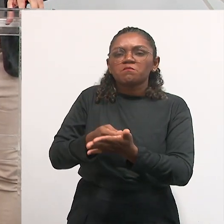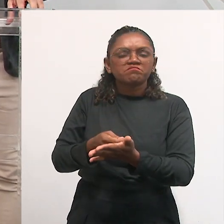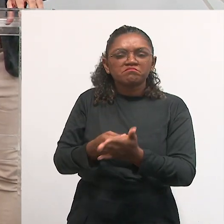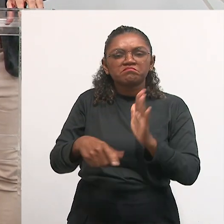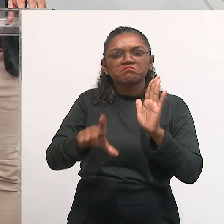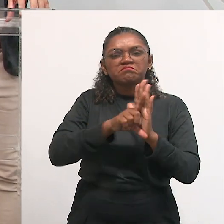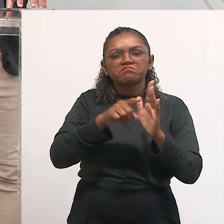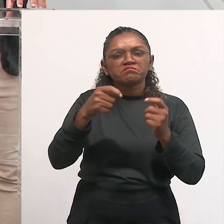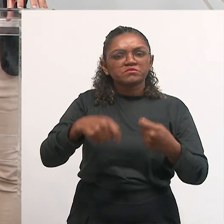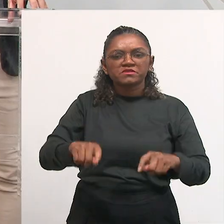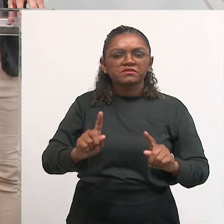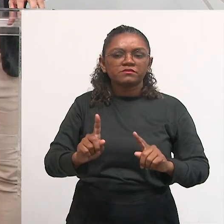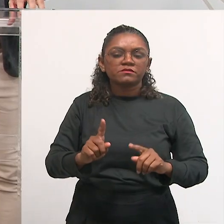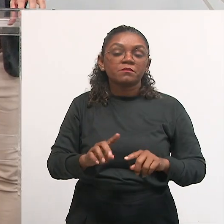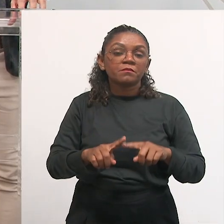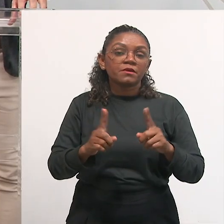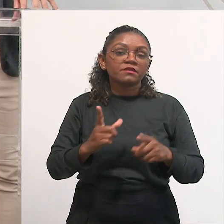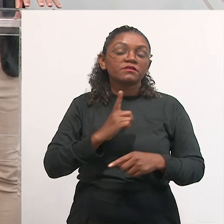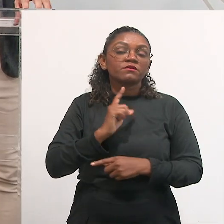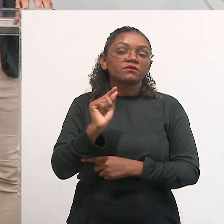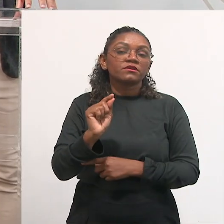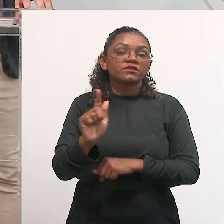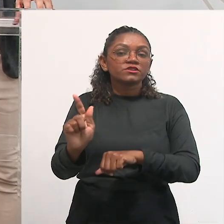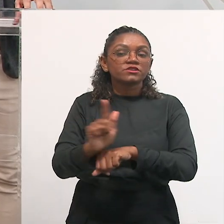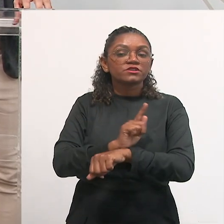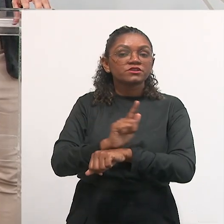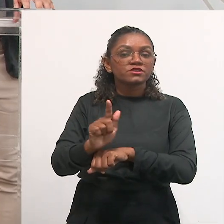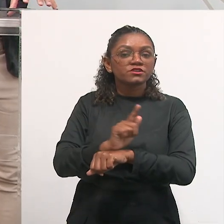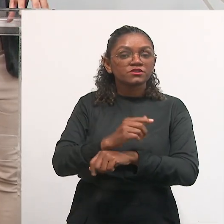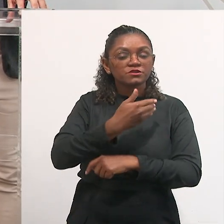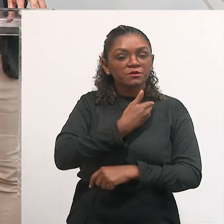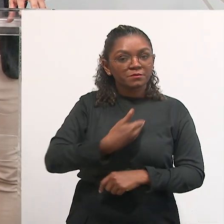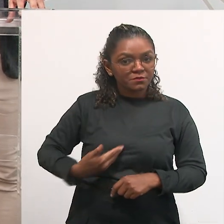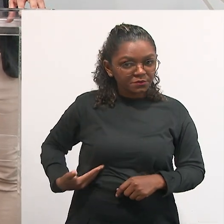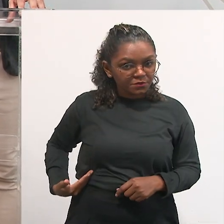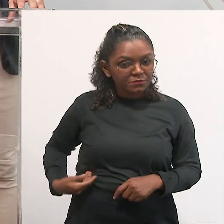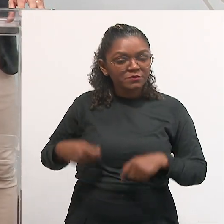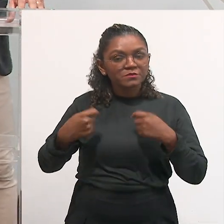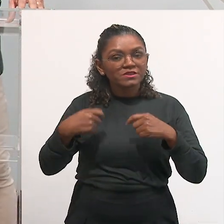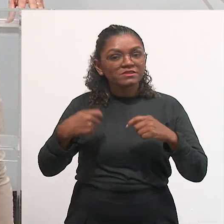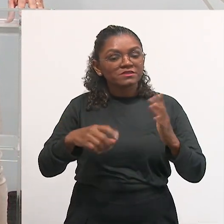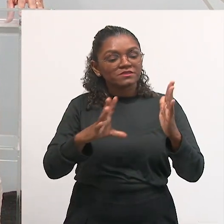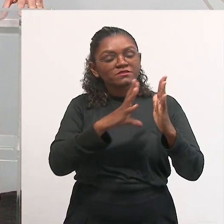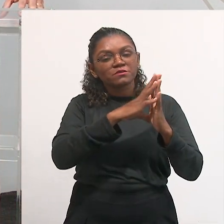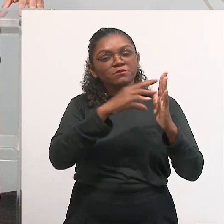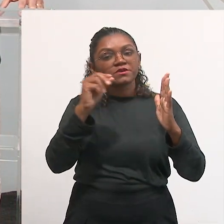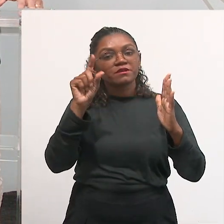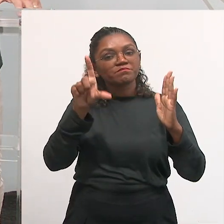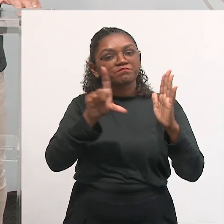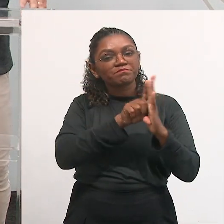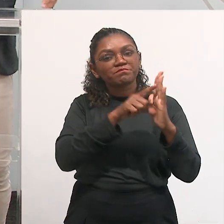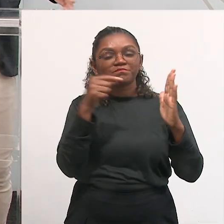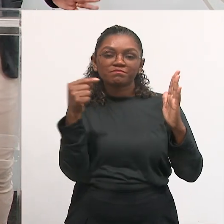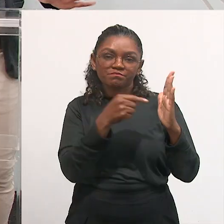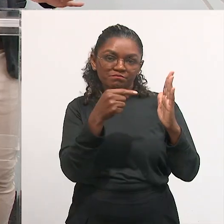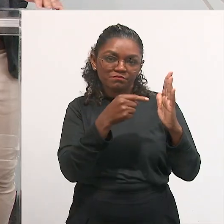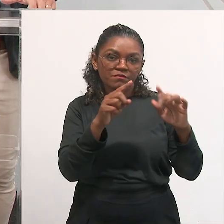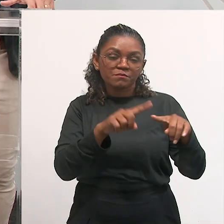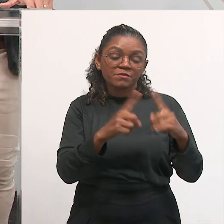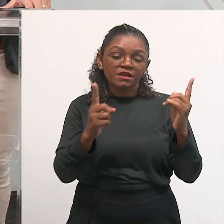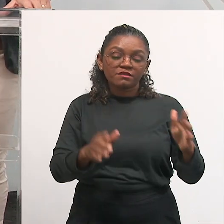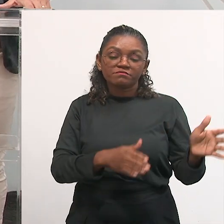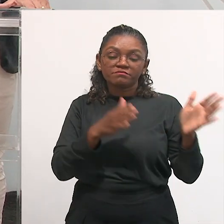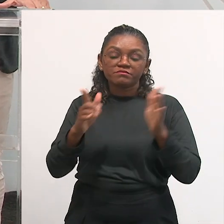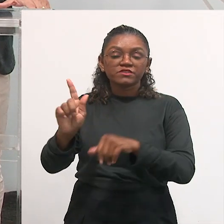Vale ressaltar que o gestor público só pode fazer aquilo que está na lei. Já o gestor privado, ele pode fazer aquilo que ele